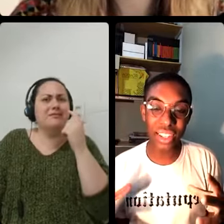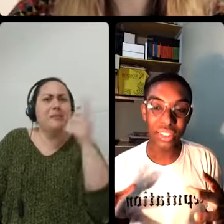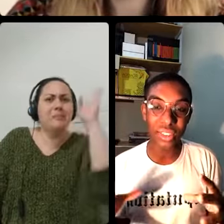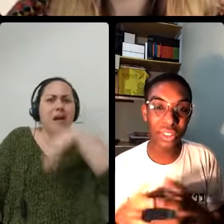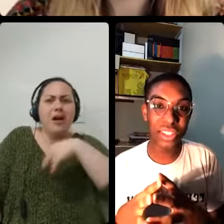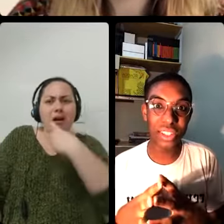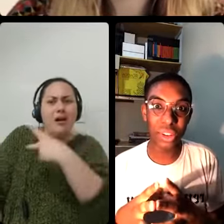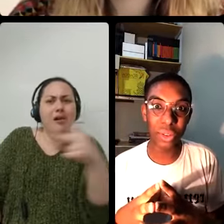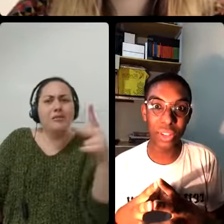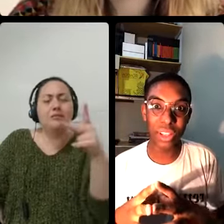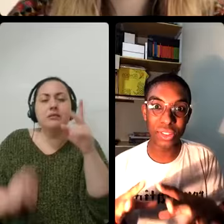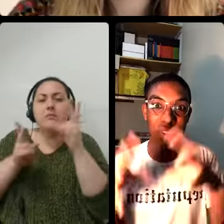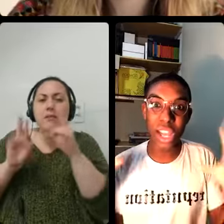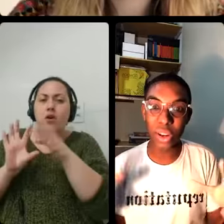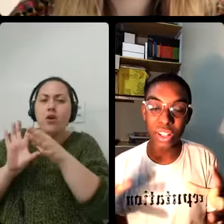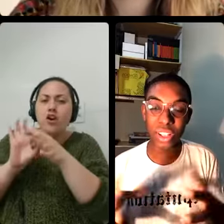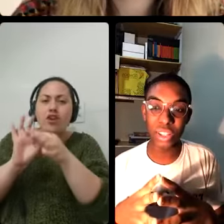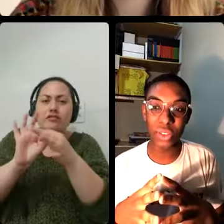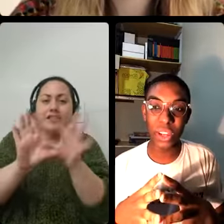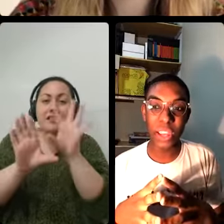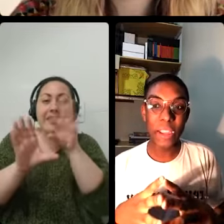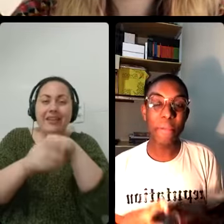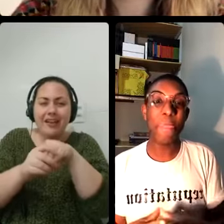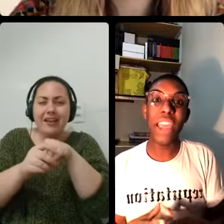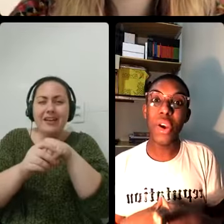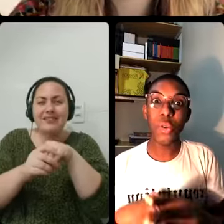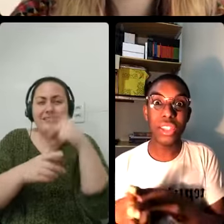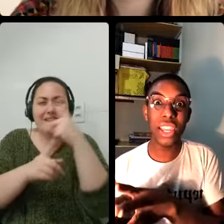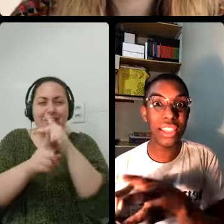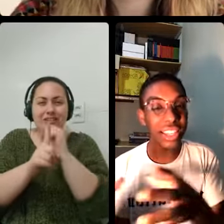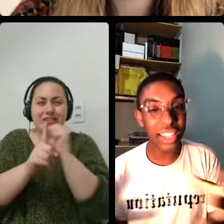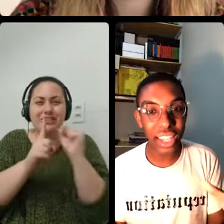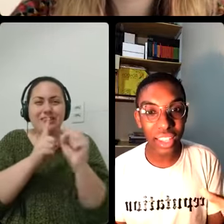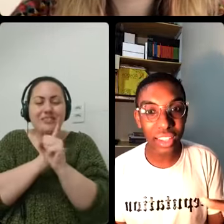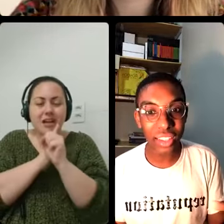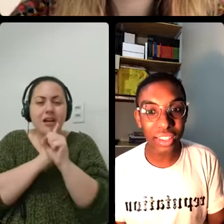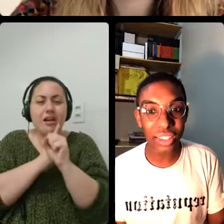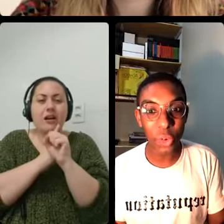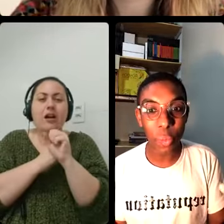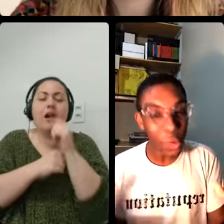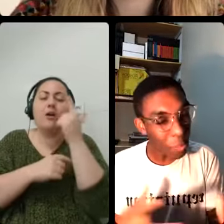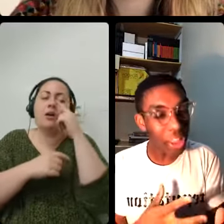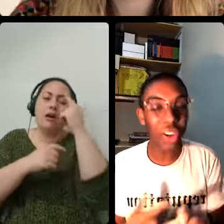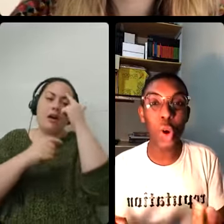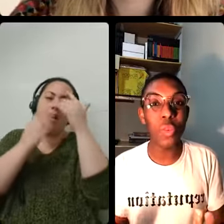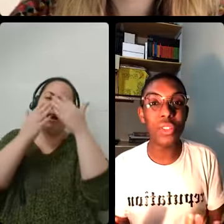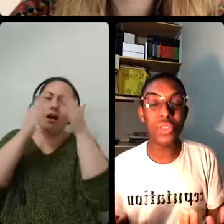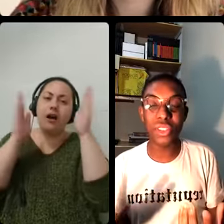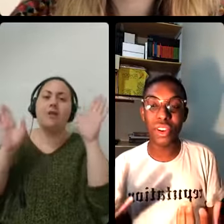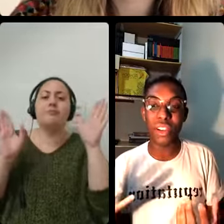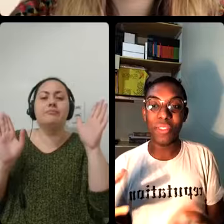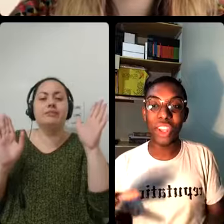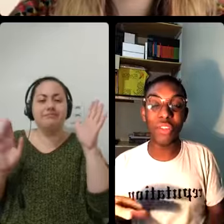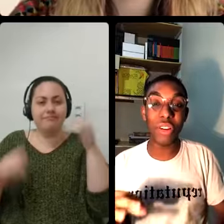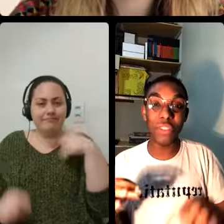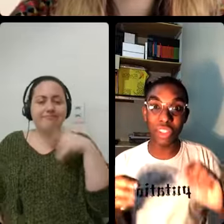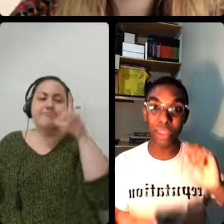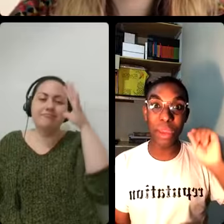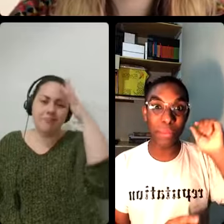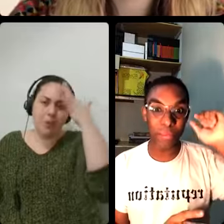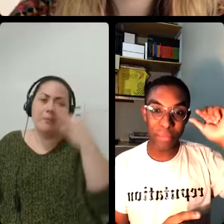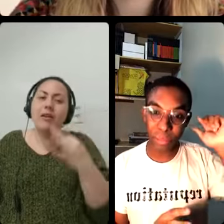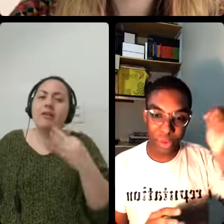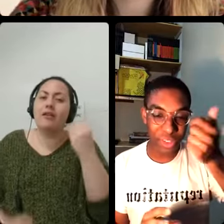ali dentro, todo esse ciclo, né, social ali de dentro. E aí eu consegui entender um pouco melhor como isso funciona. Então foi um livro